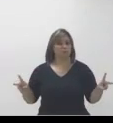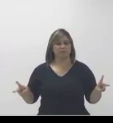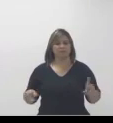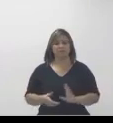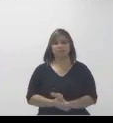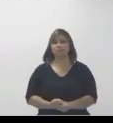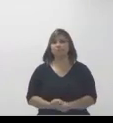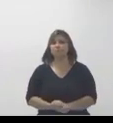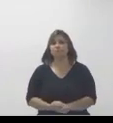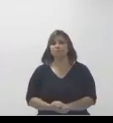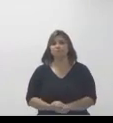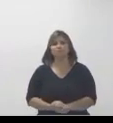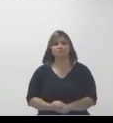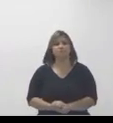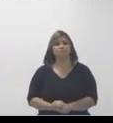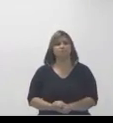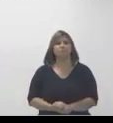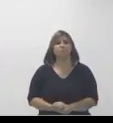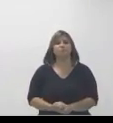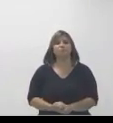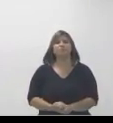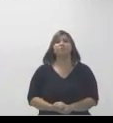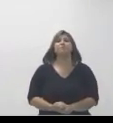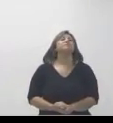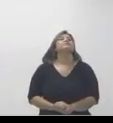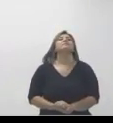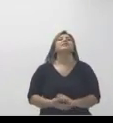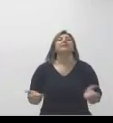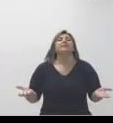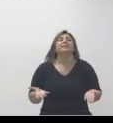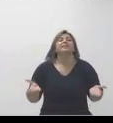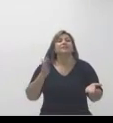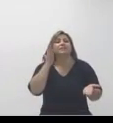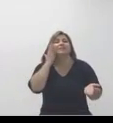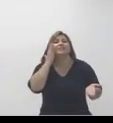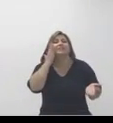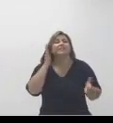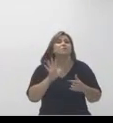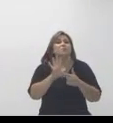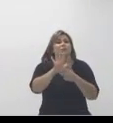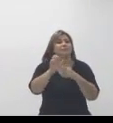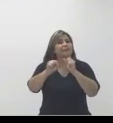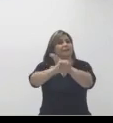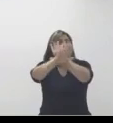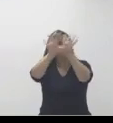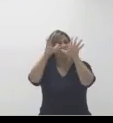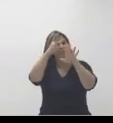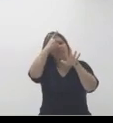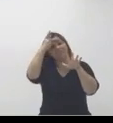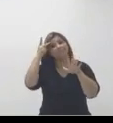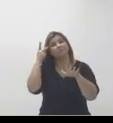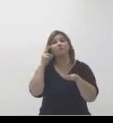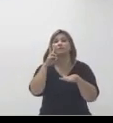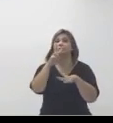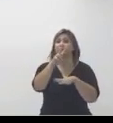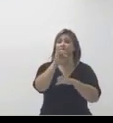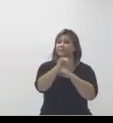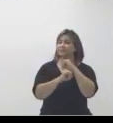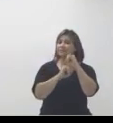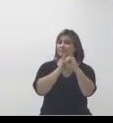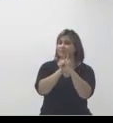vamos lá gente é a gente que é deixar claro para todas as pessoas que estamos assistindo